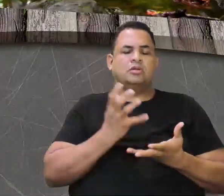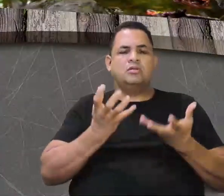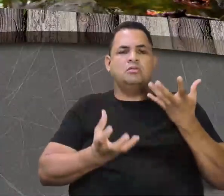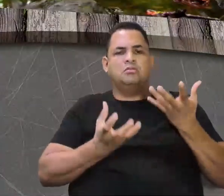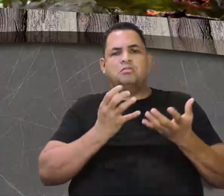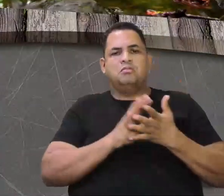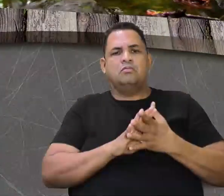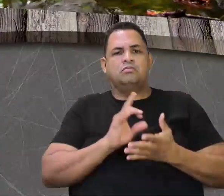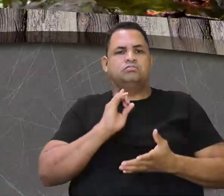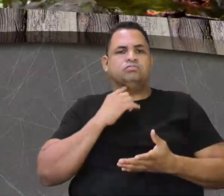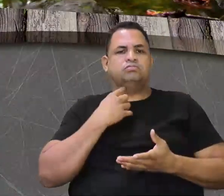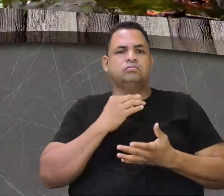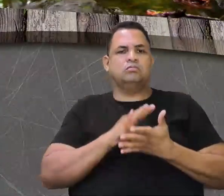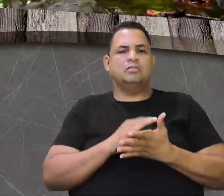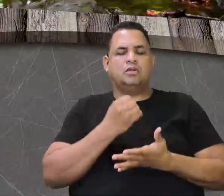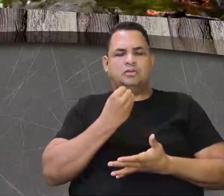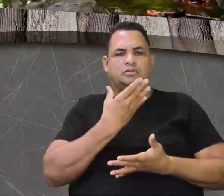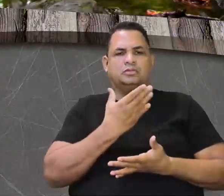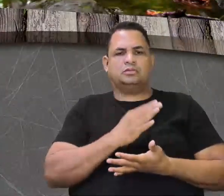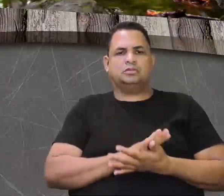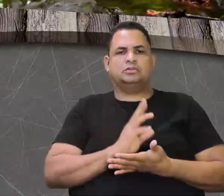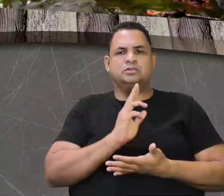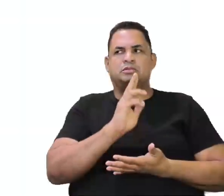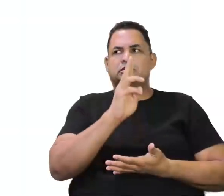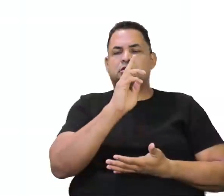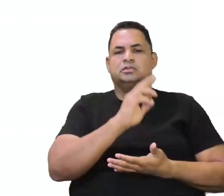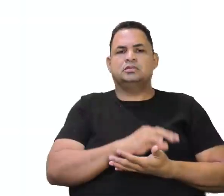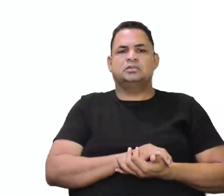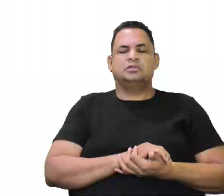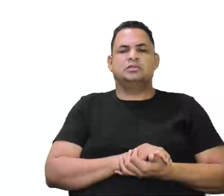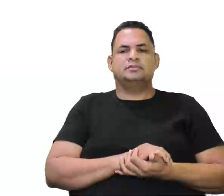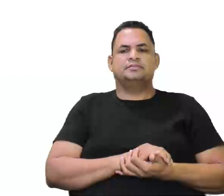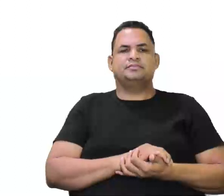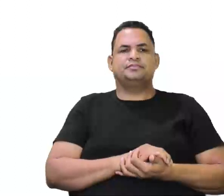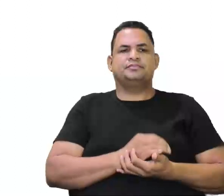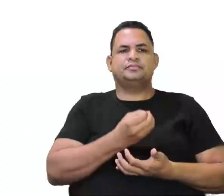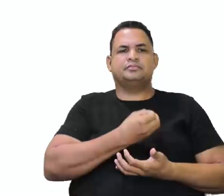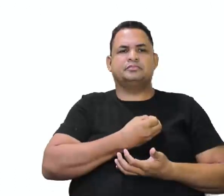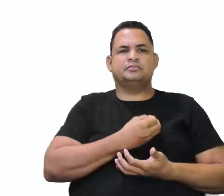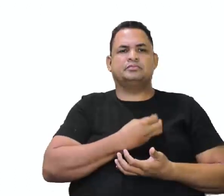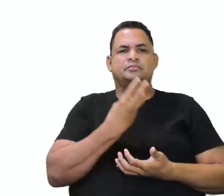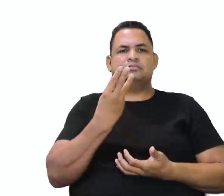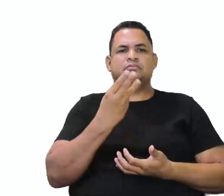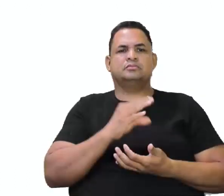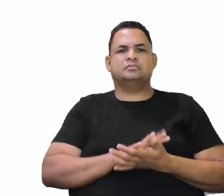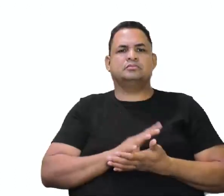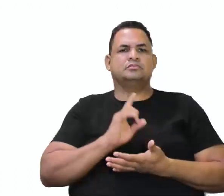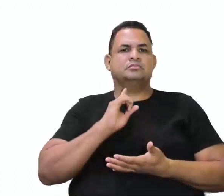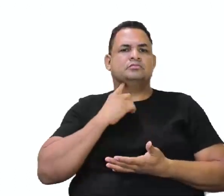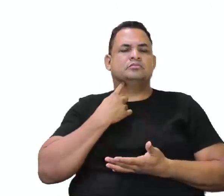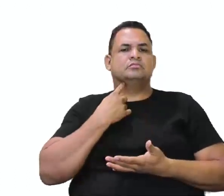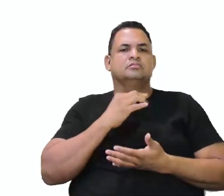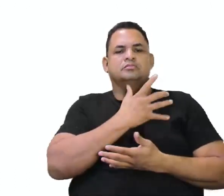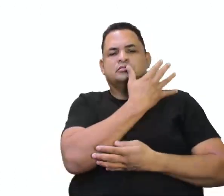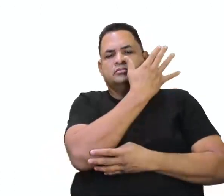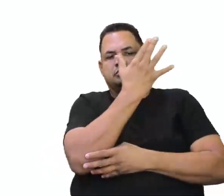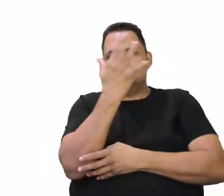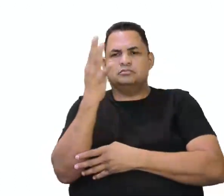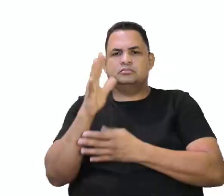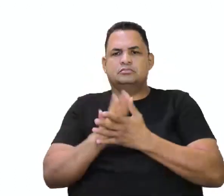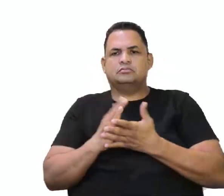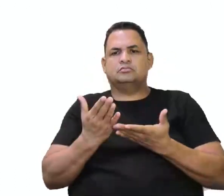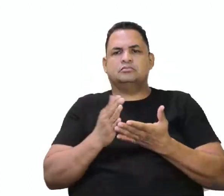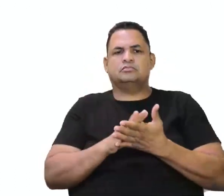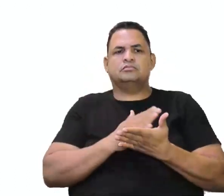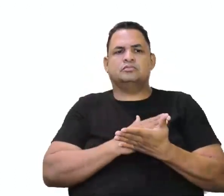queima, poluição, tá bom? Vamos seguindo ali. Questão de número 3. A poluição ambiental refere-se